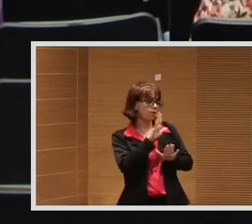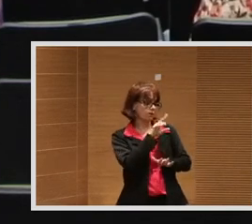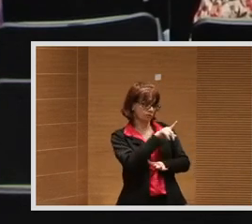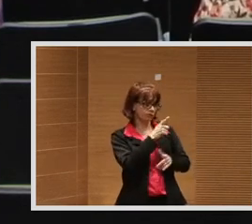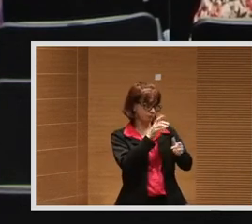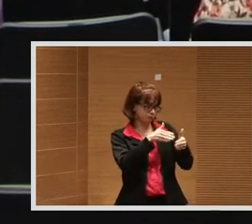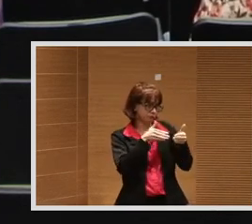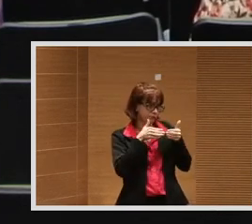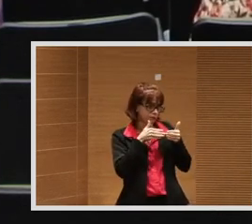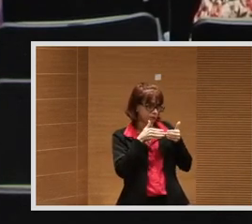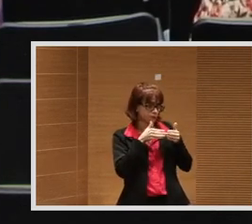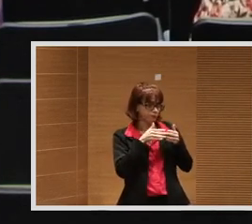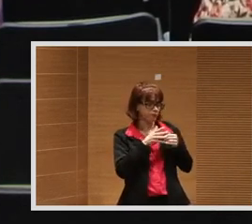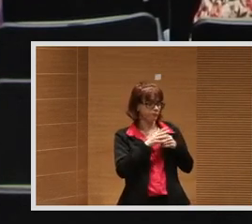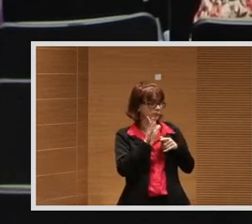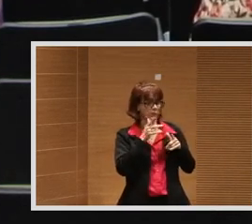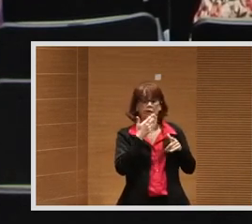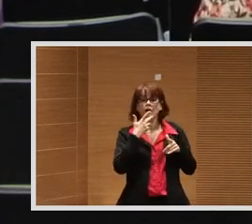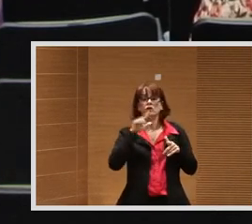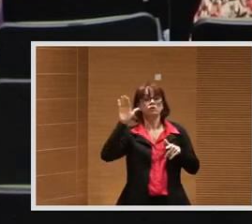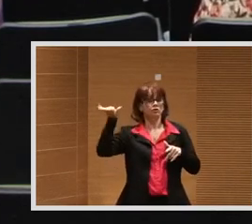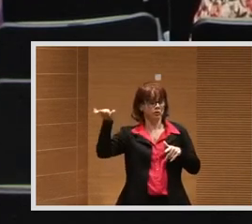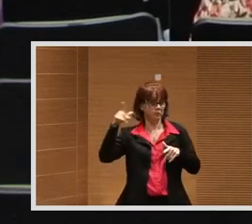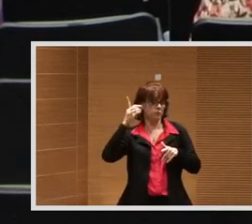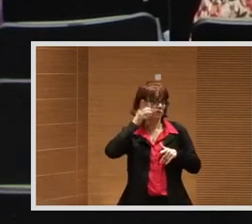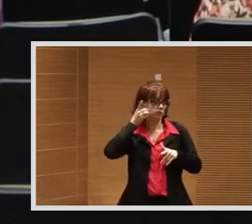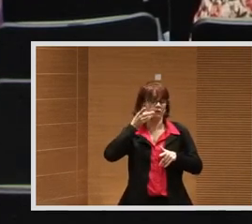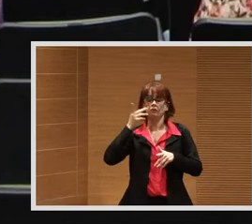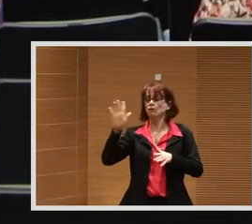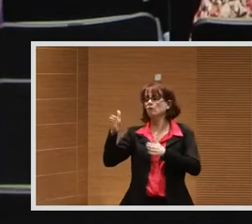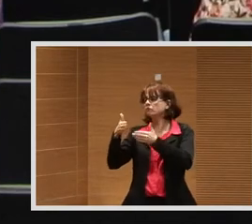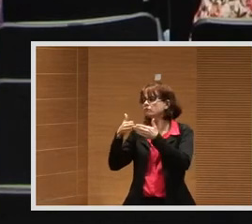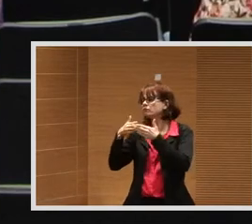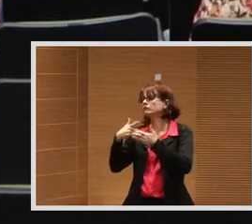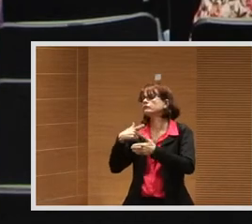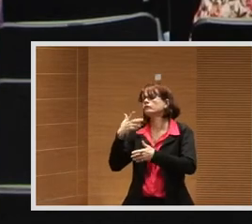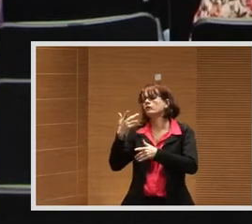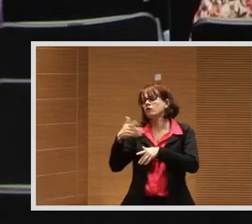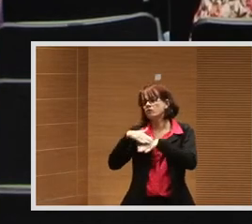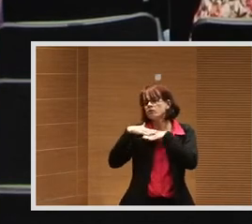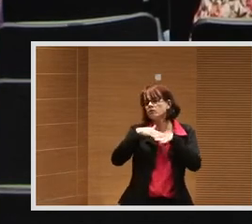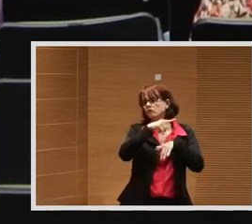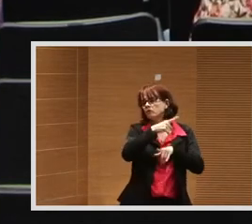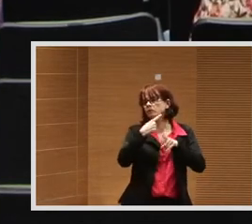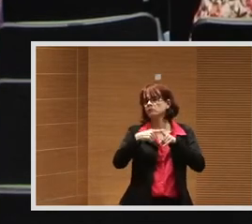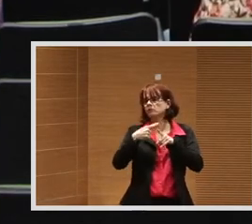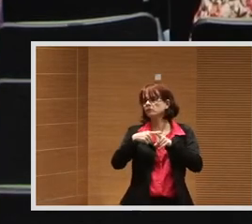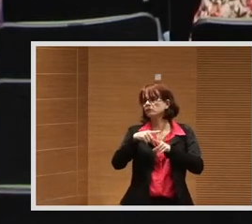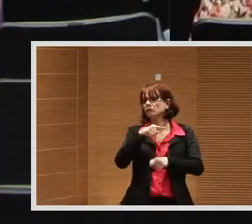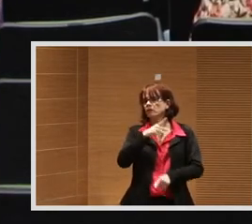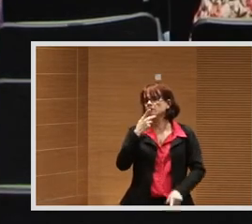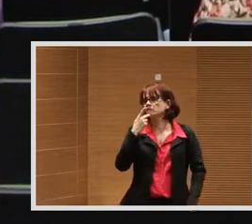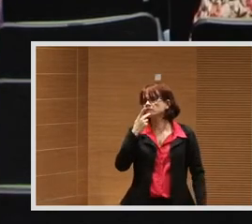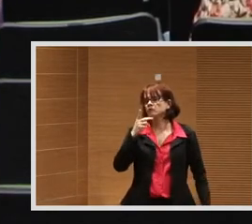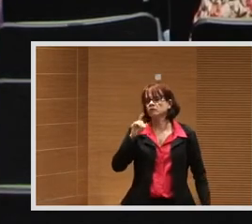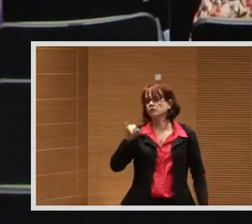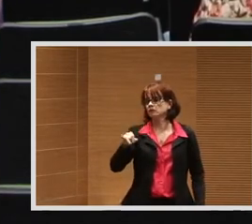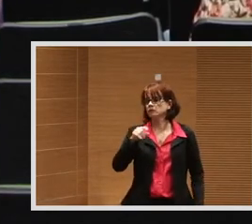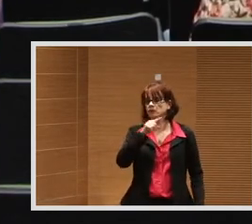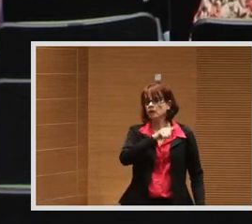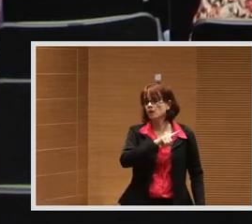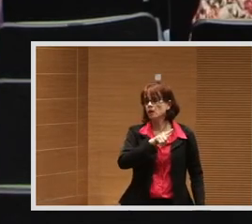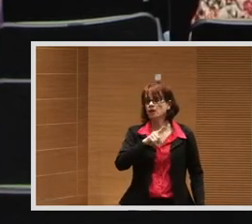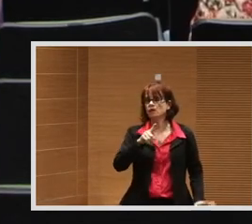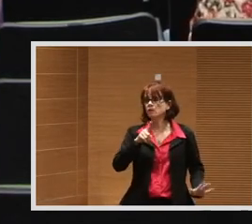por favor, atende esse pai aí, porque ele disse que se ele não falar com o senhor hoje, ele vai acabar com a vida dele, ele vai